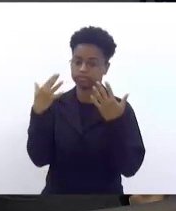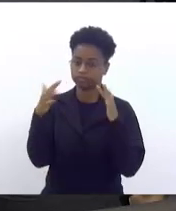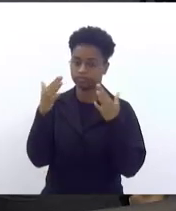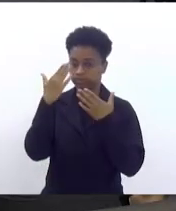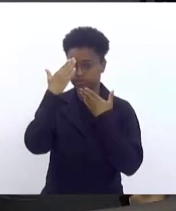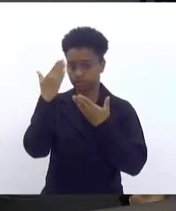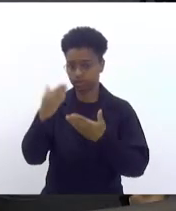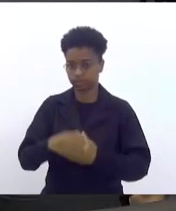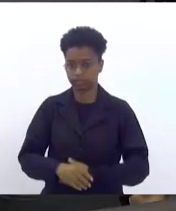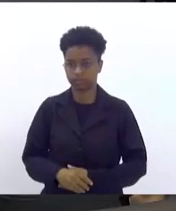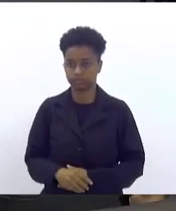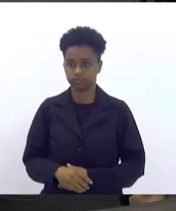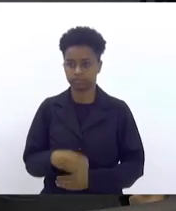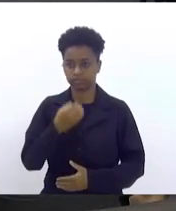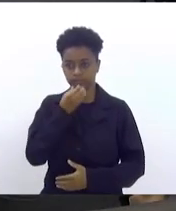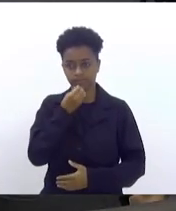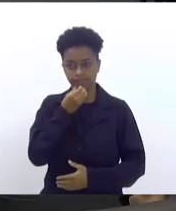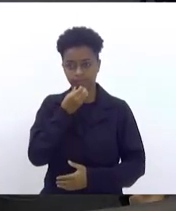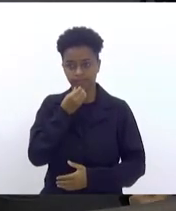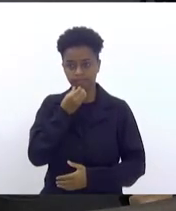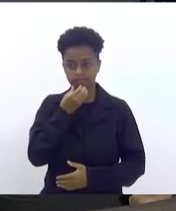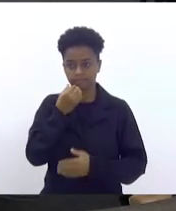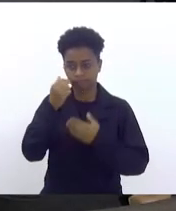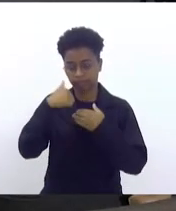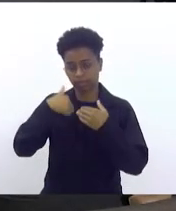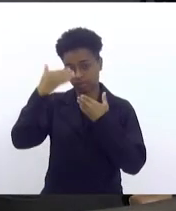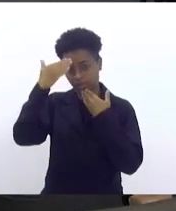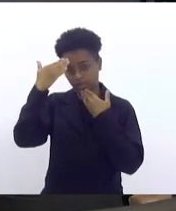muito obrigado eu agradeço